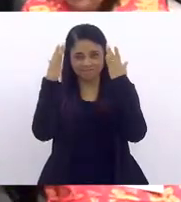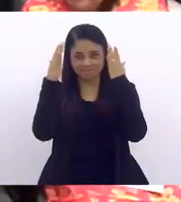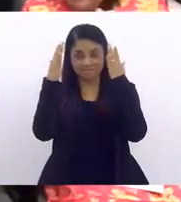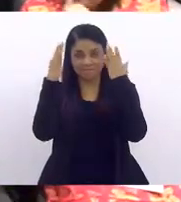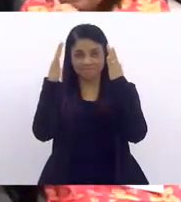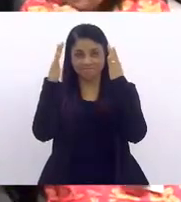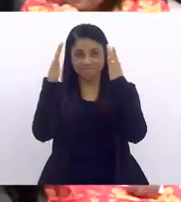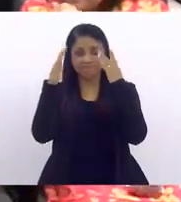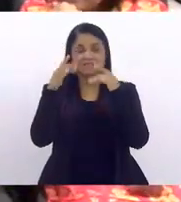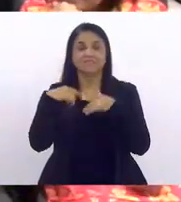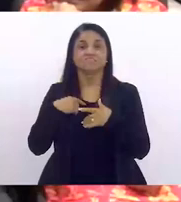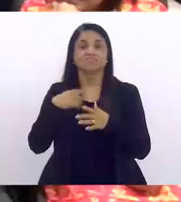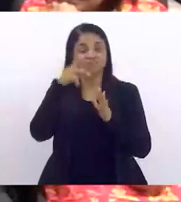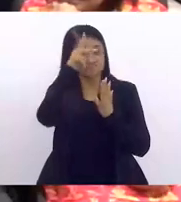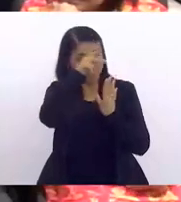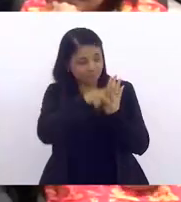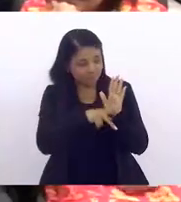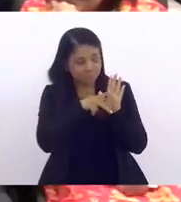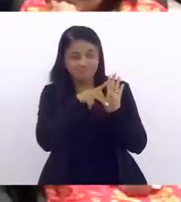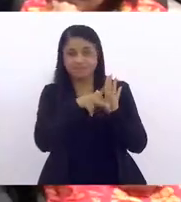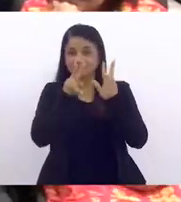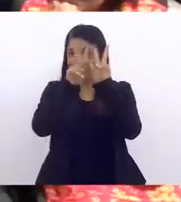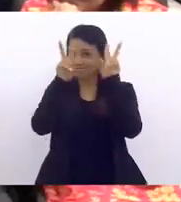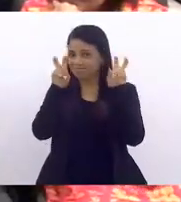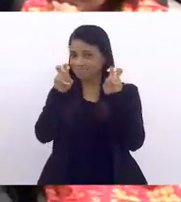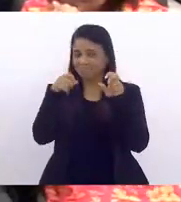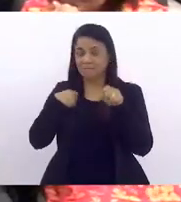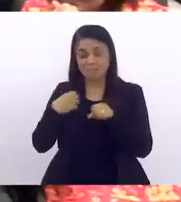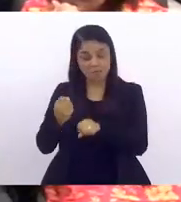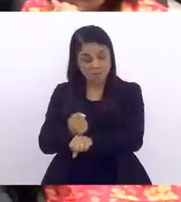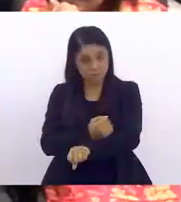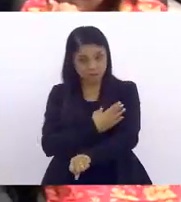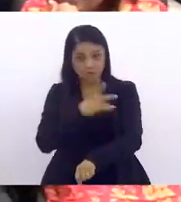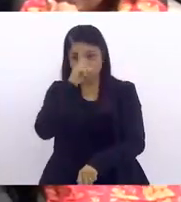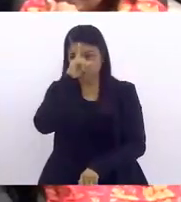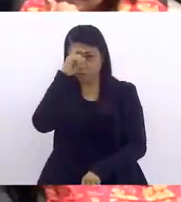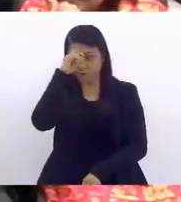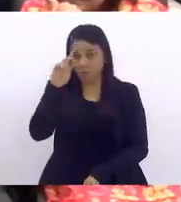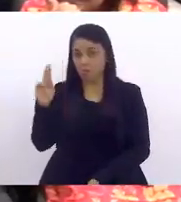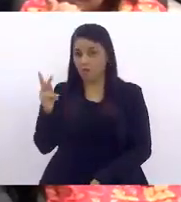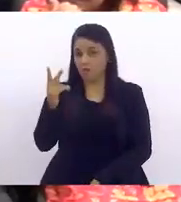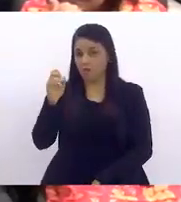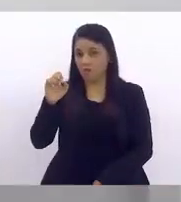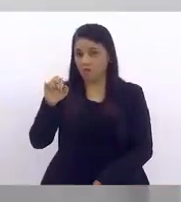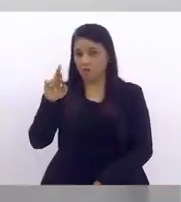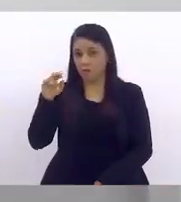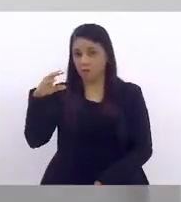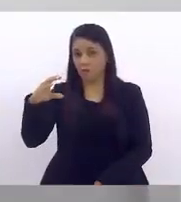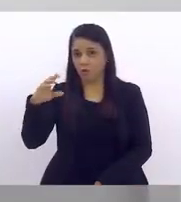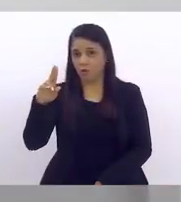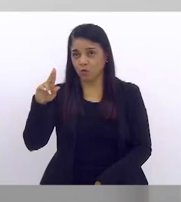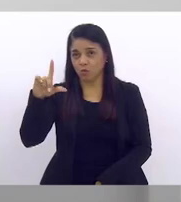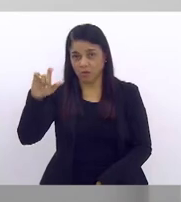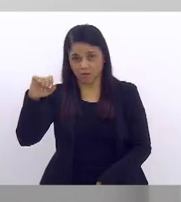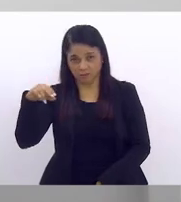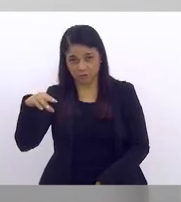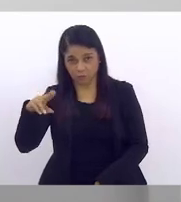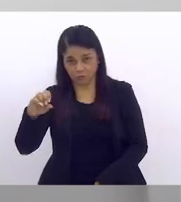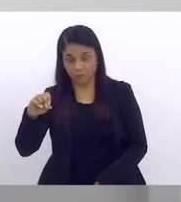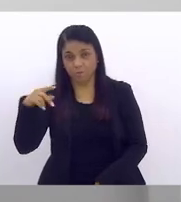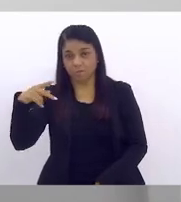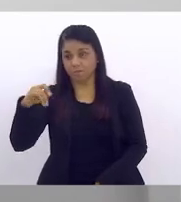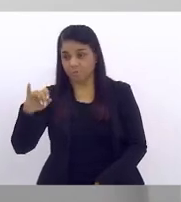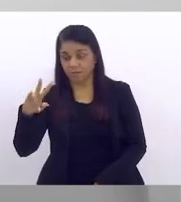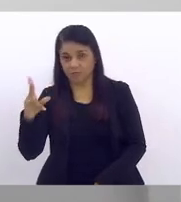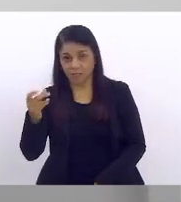E falar desse projeto de Herculano Pinheiro me emociona, porque foi a partir daí que eu tive o desejo de